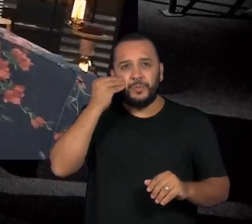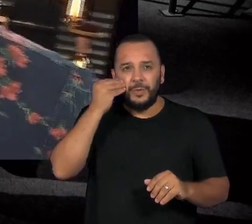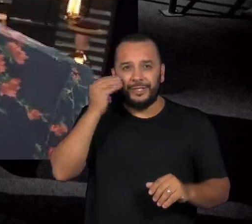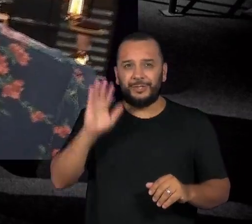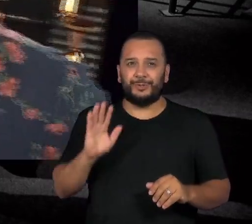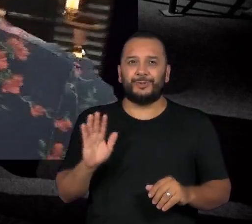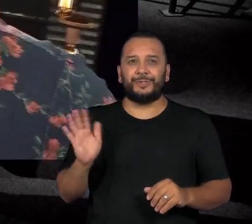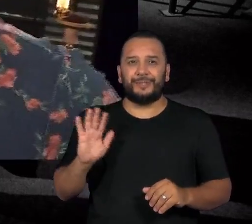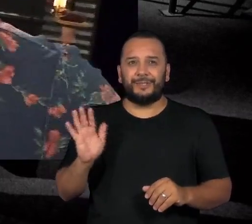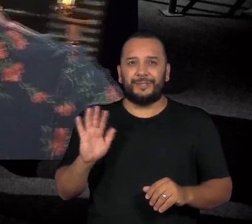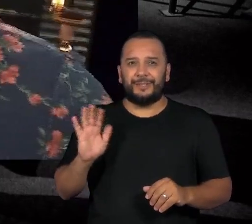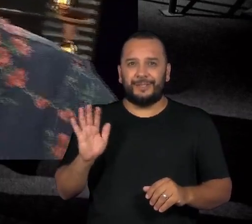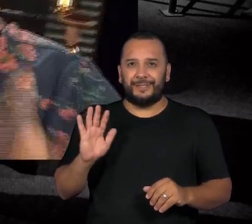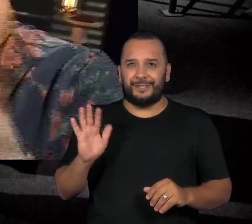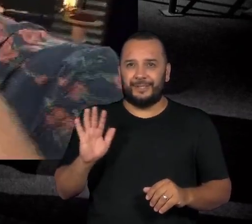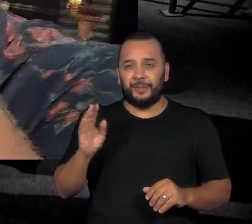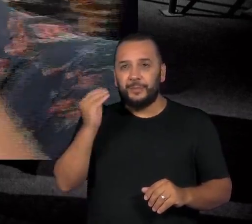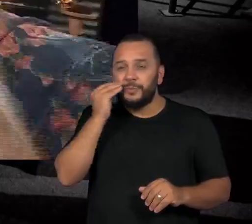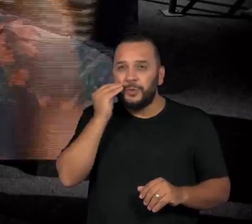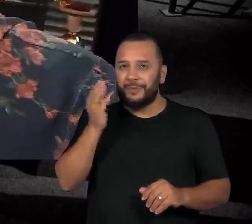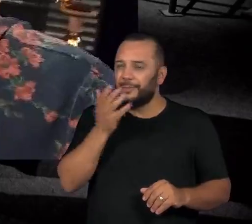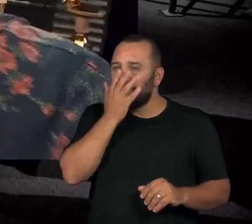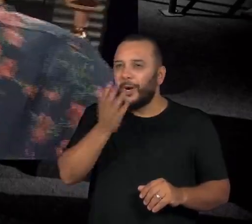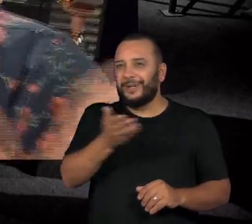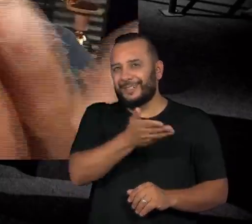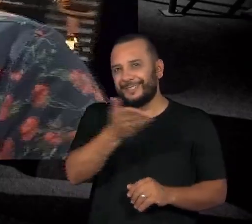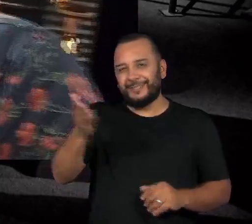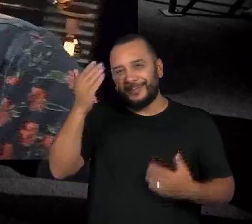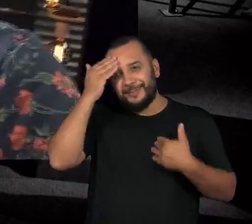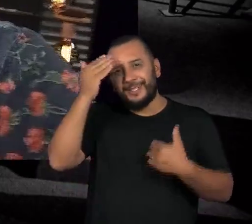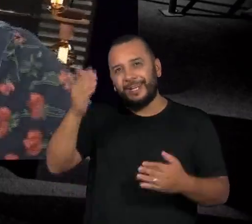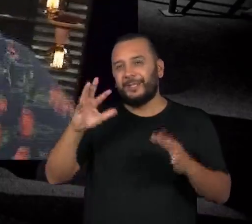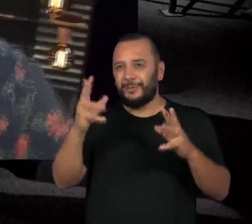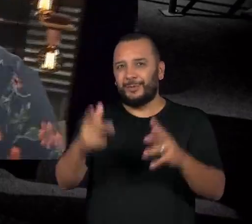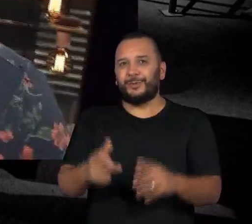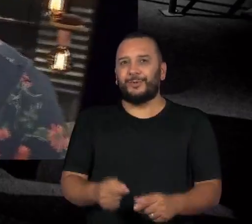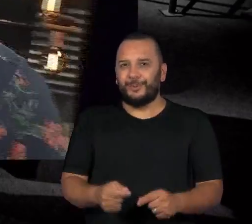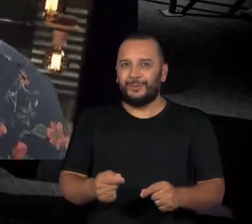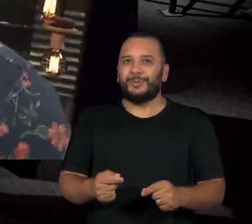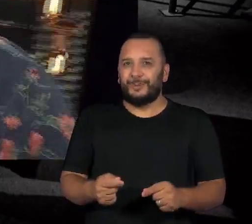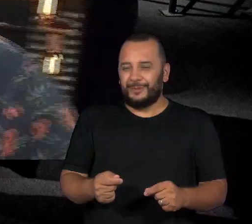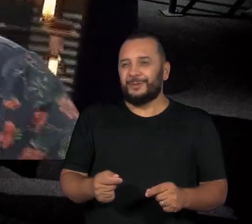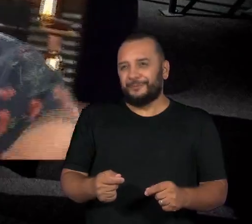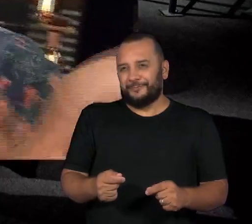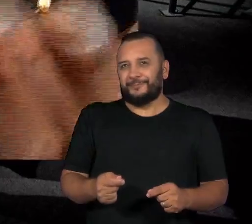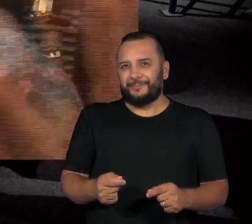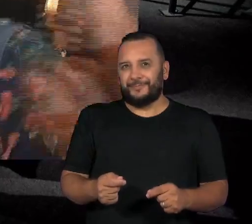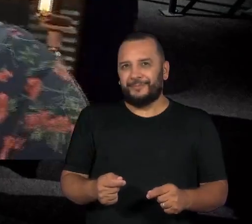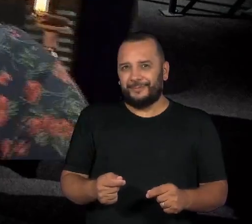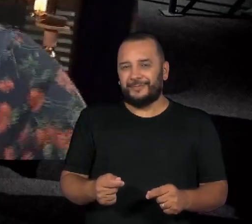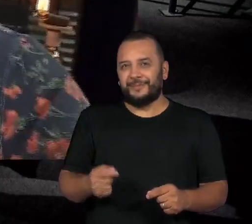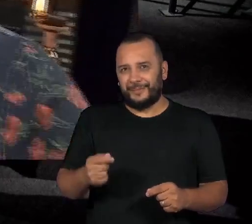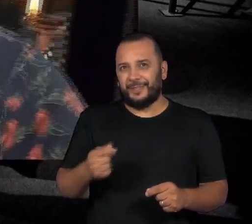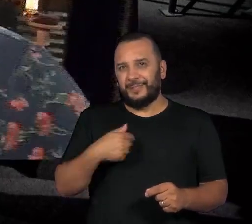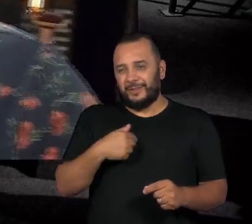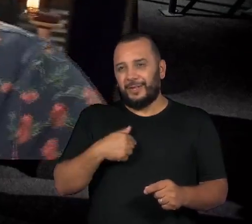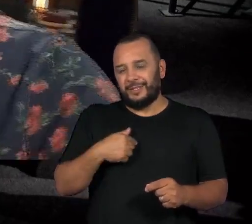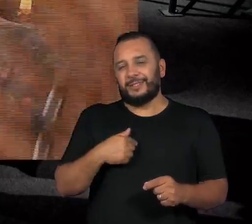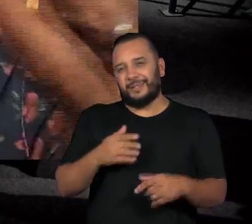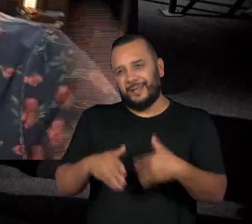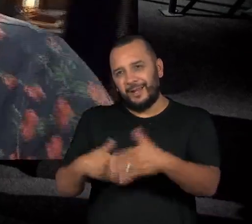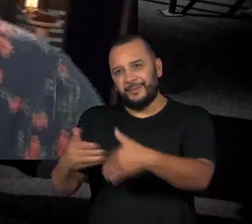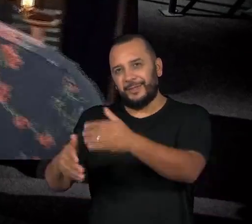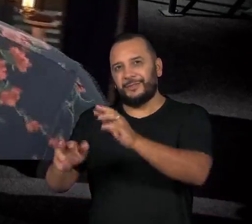Dana. Dana, um beijo, obrigado por tudo. Tá tudo bem. Seguimos caminhos diferentes,